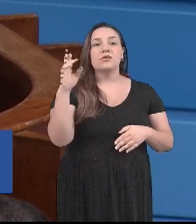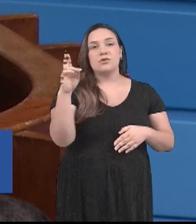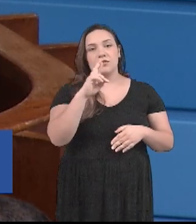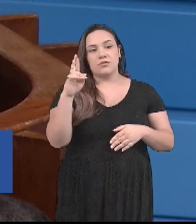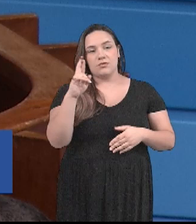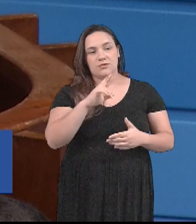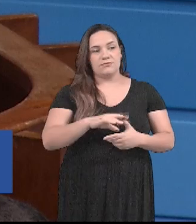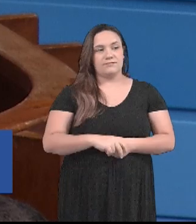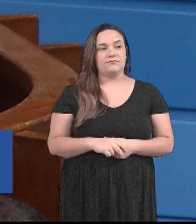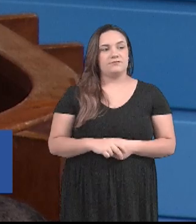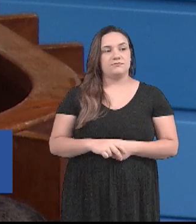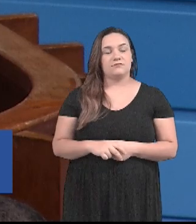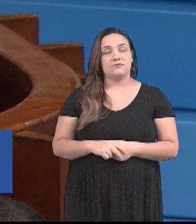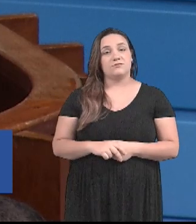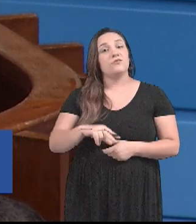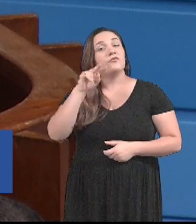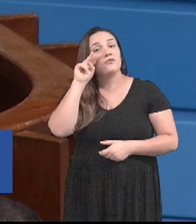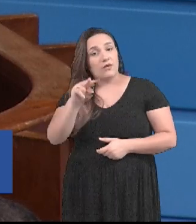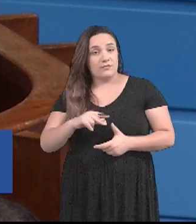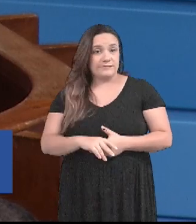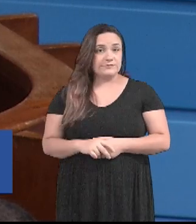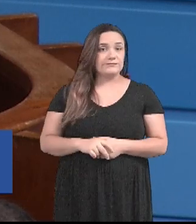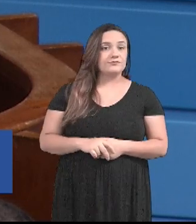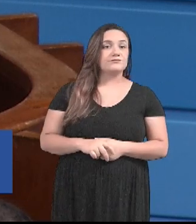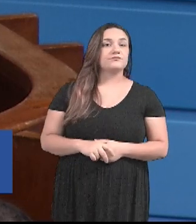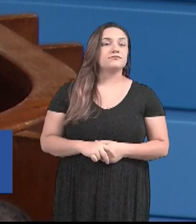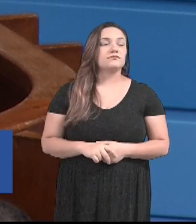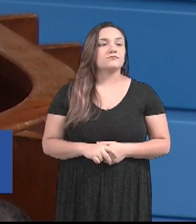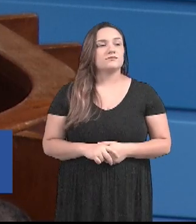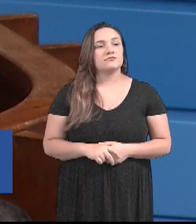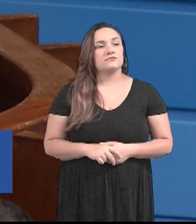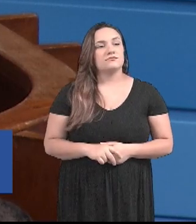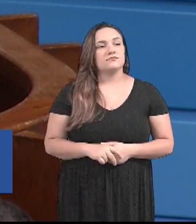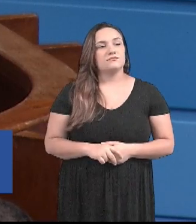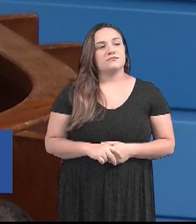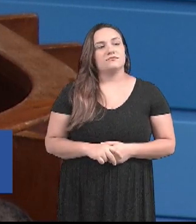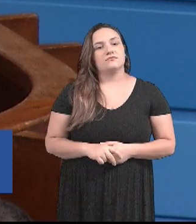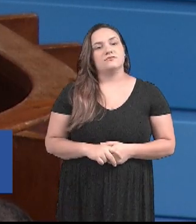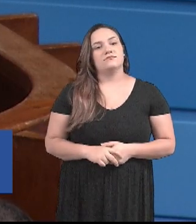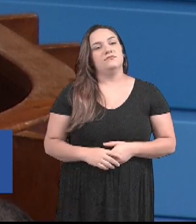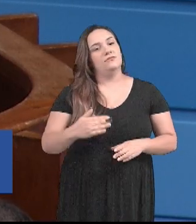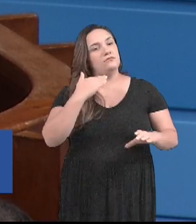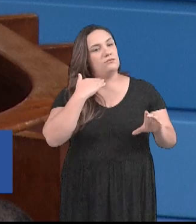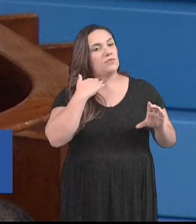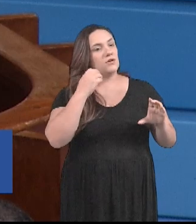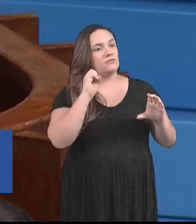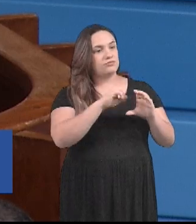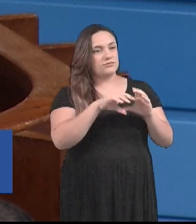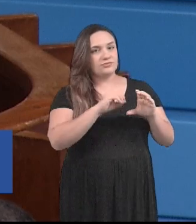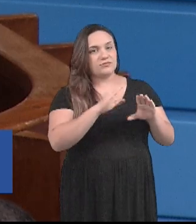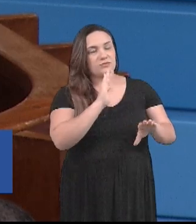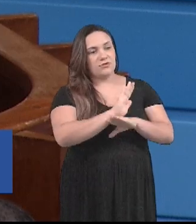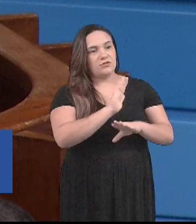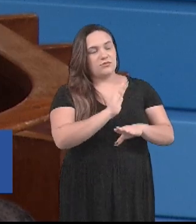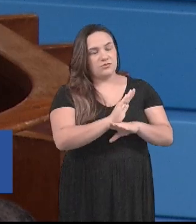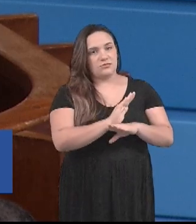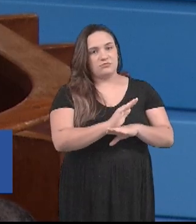Então, percebam, aos fundos de assistência o percentual é menor do